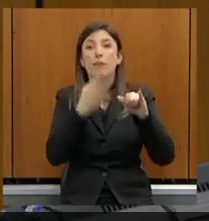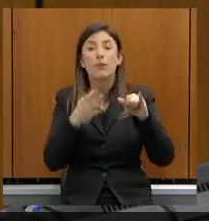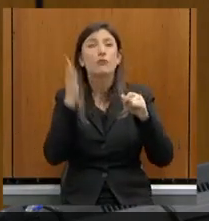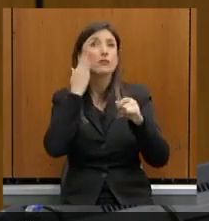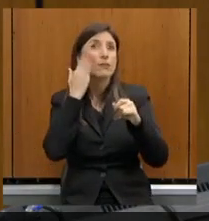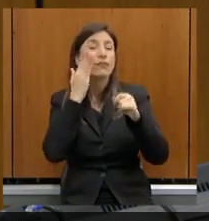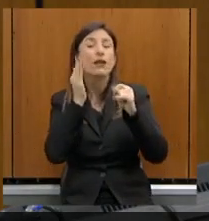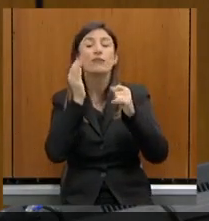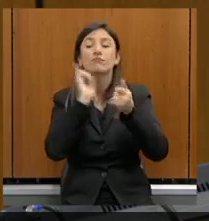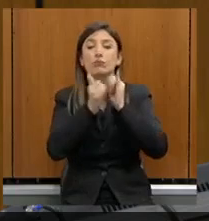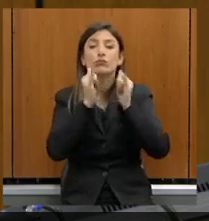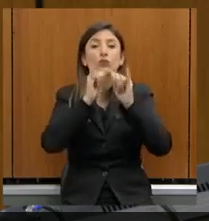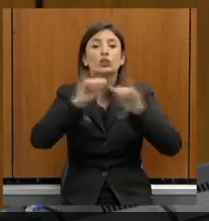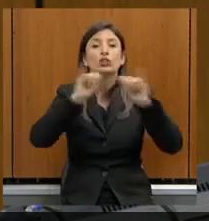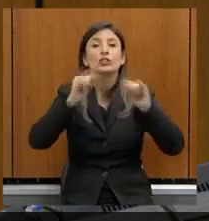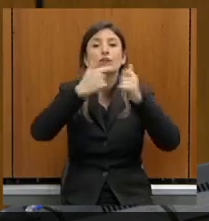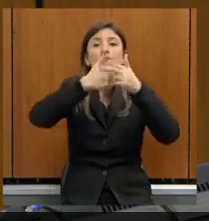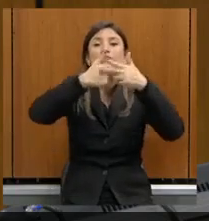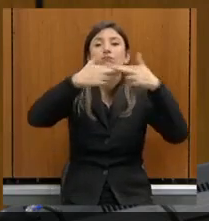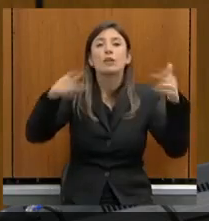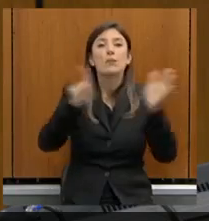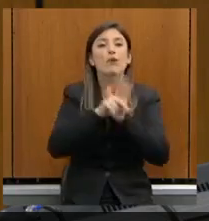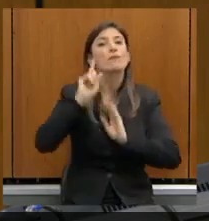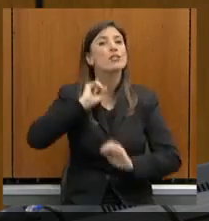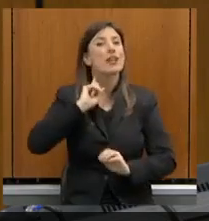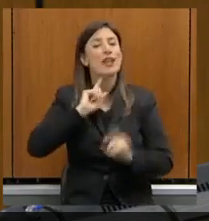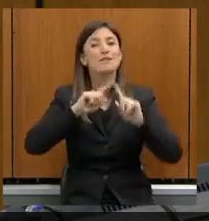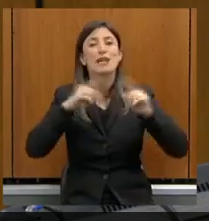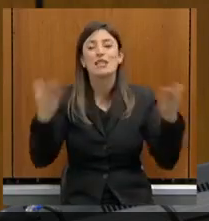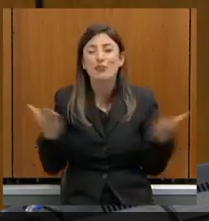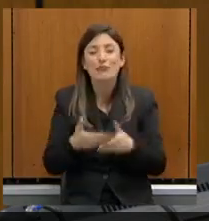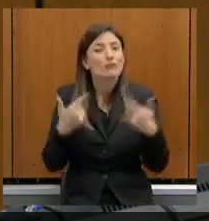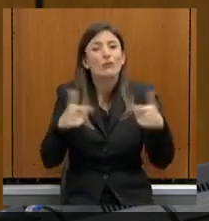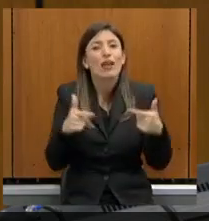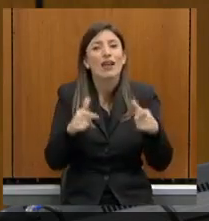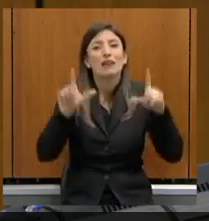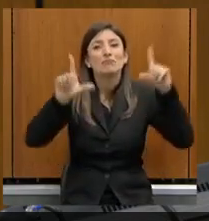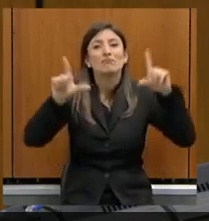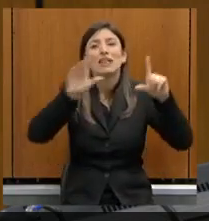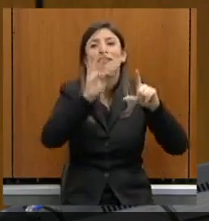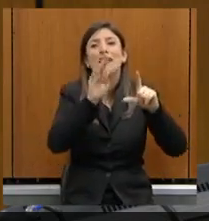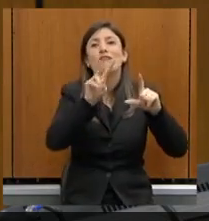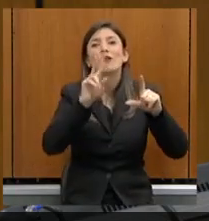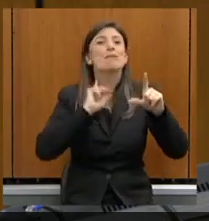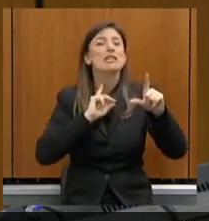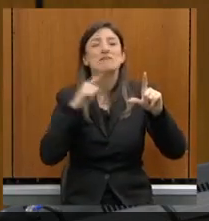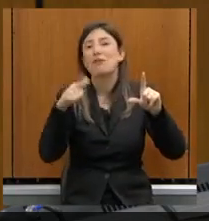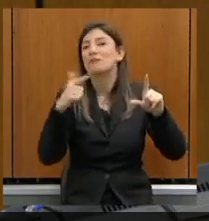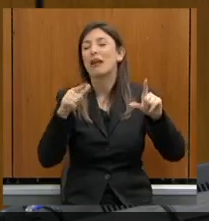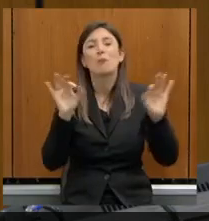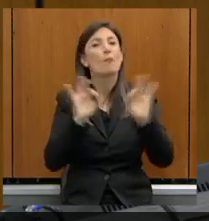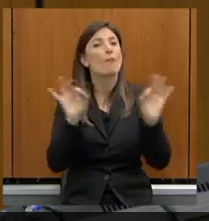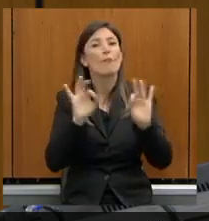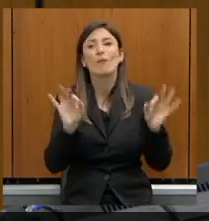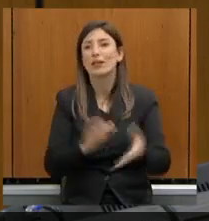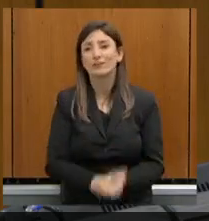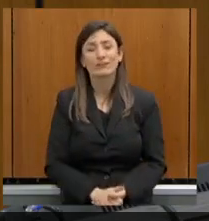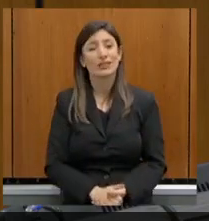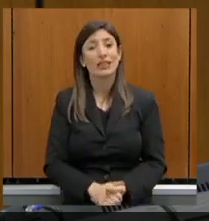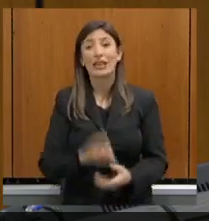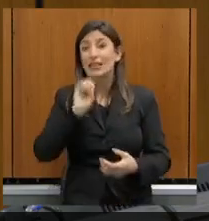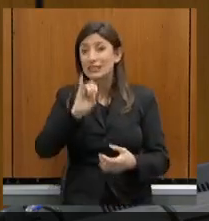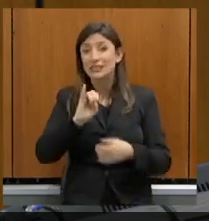Gerais. Então, hoje, nem esse canal tem mais. hoje as pessoas quem não tem uma antena